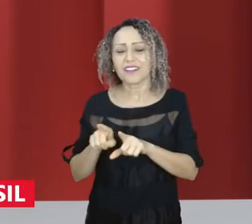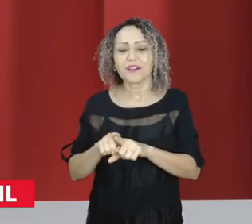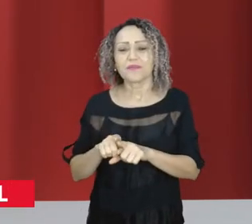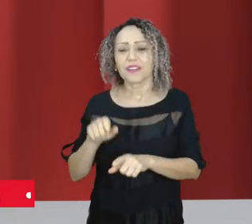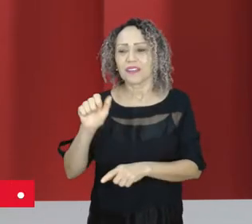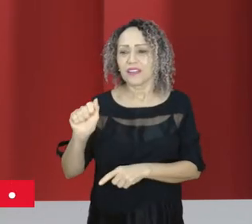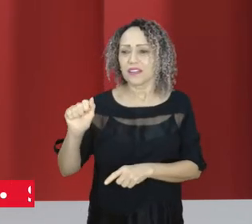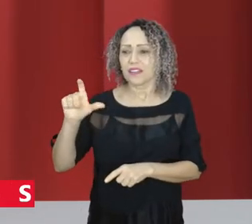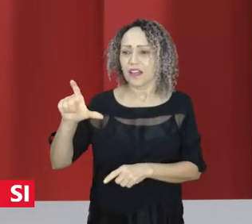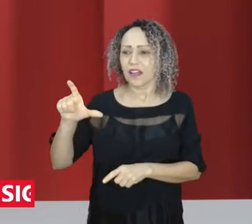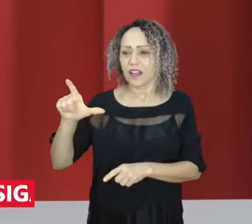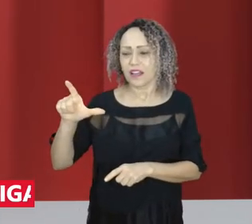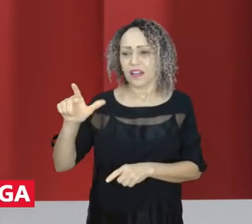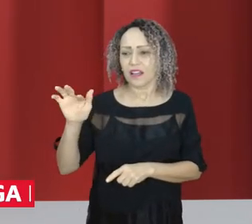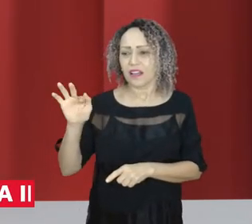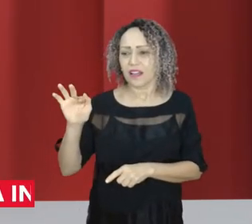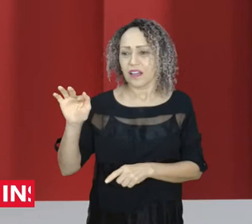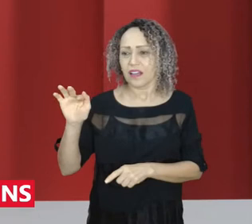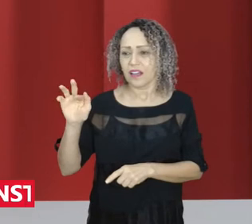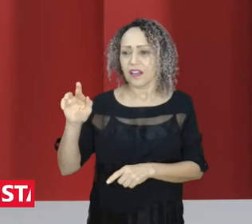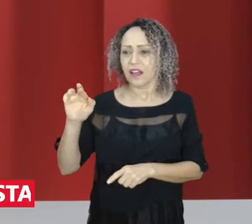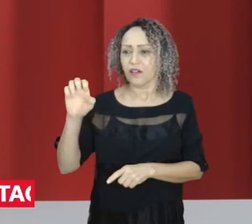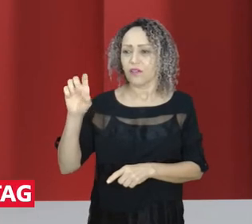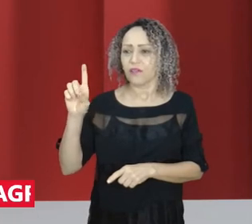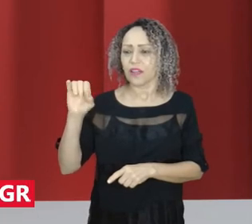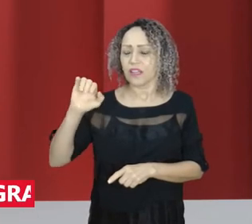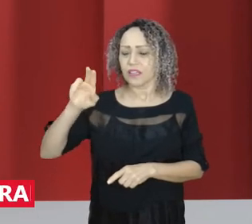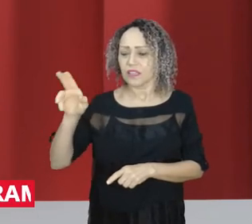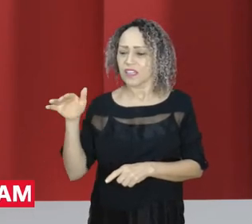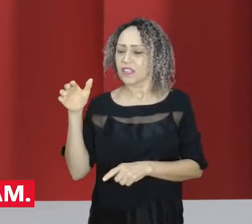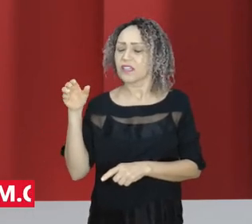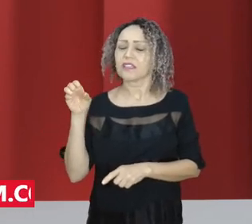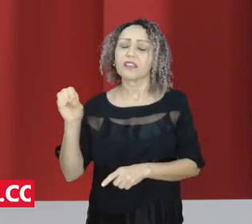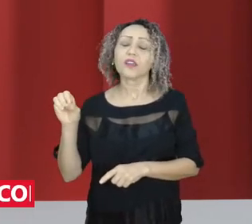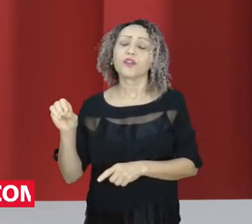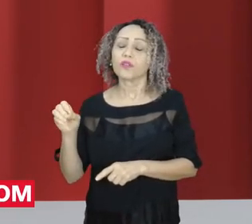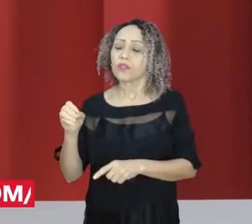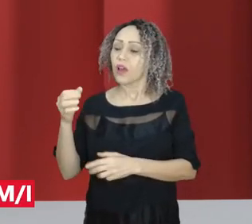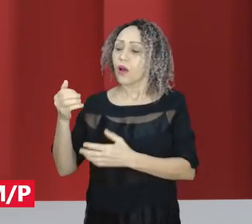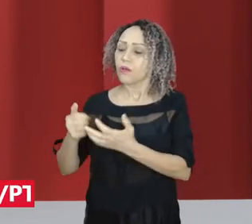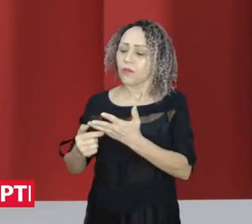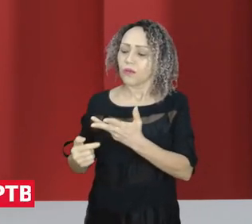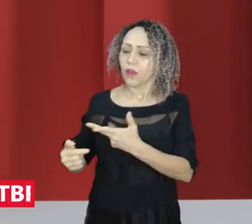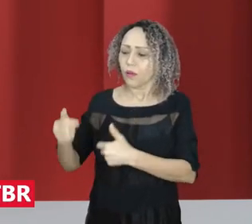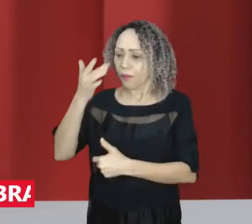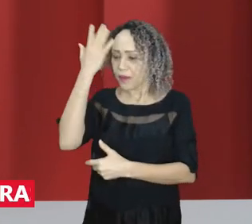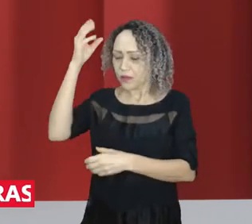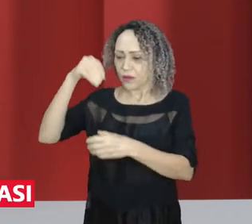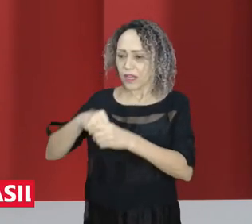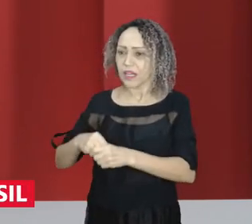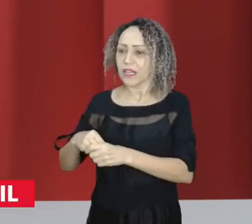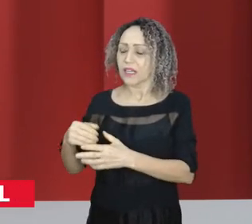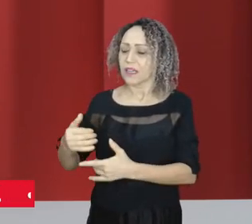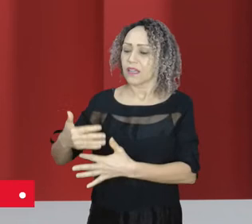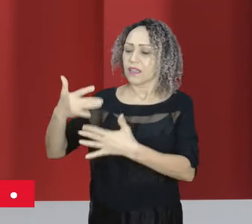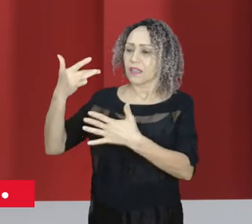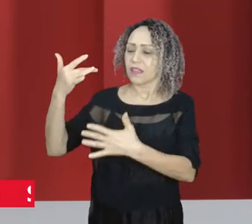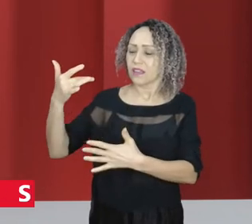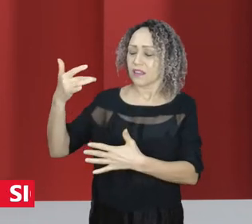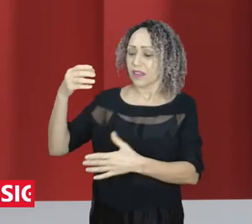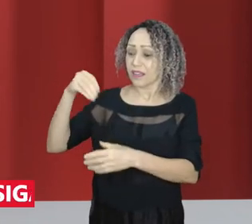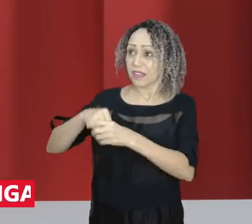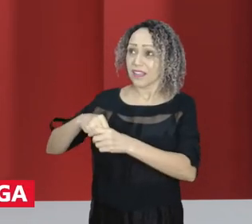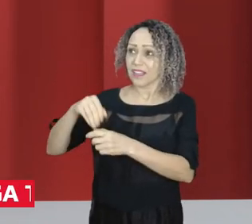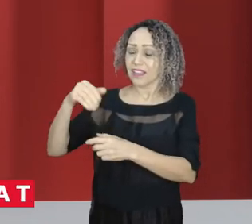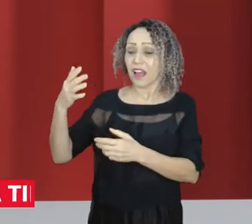aí, companheira Amanda. Um abraço para vocês também. Obrigada, STV aqui, Brasil, acompanhando a nossa